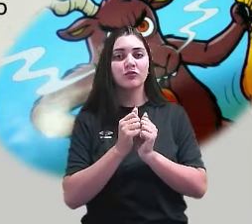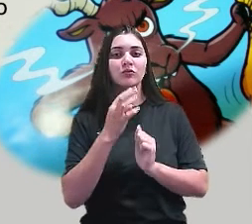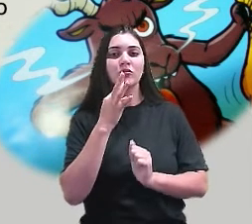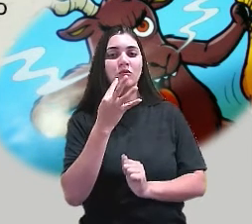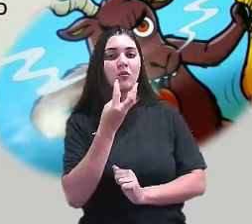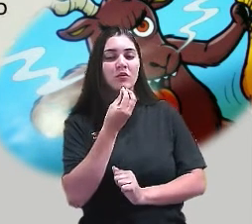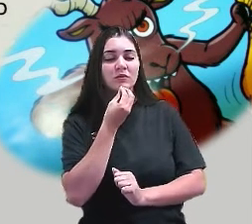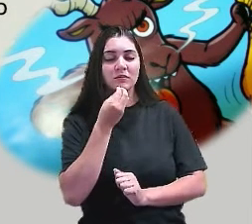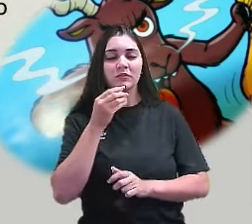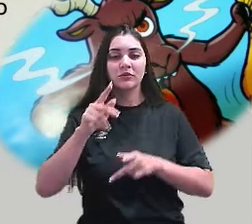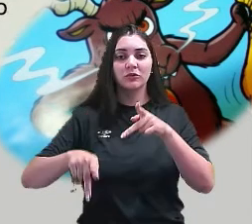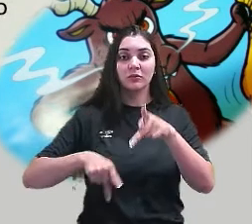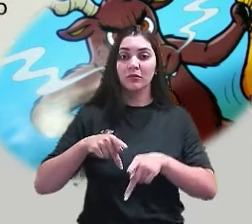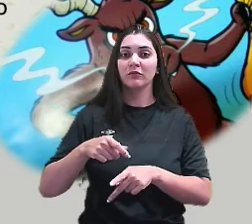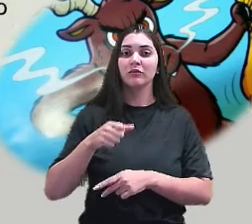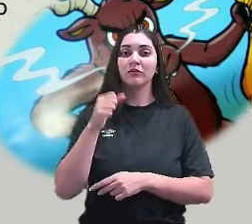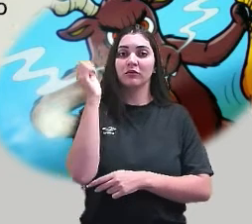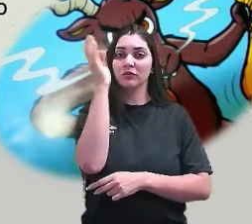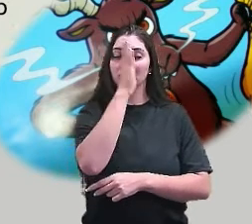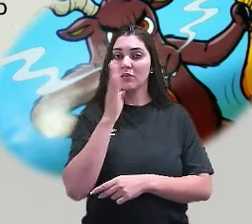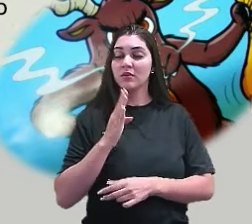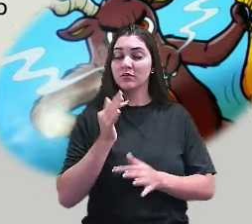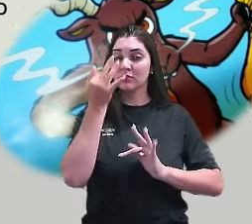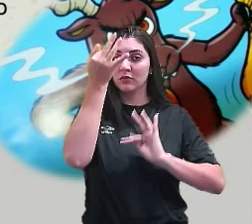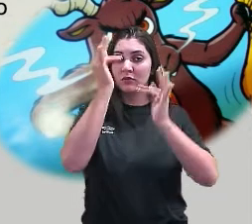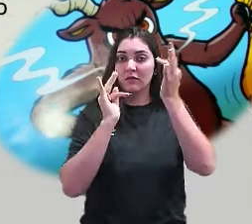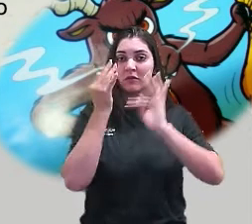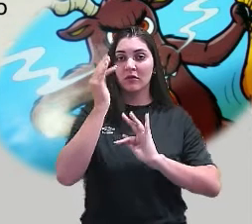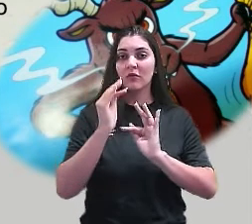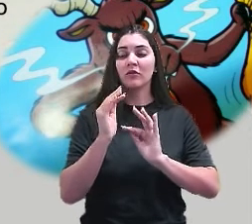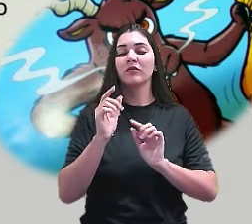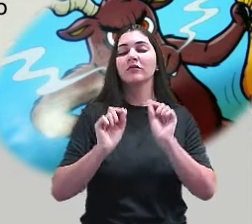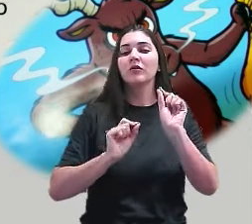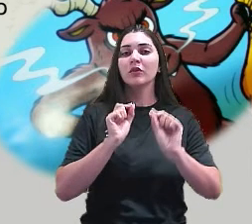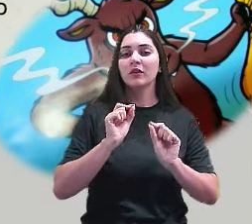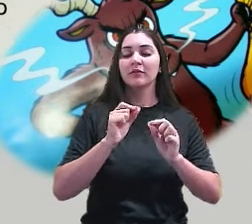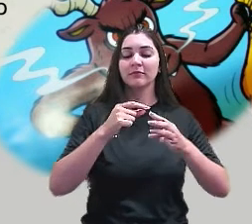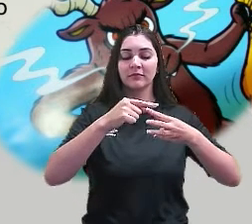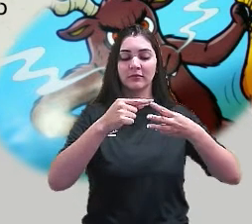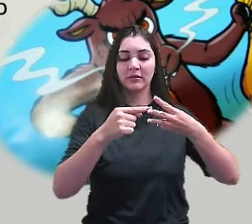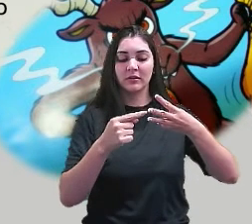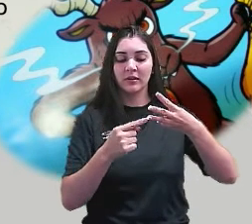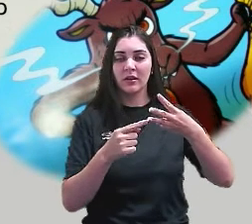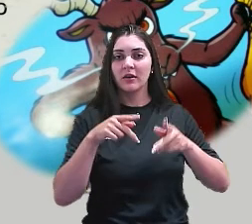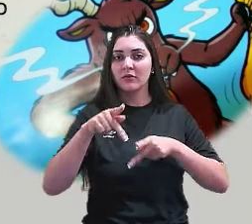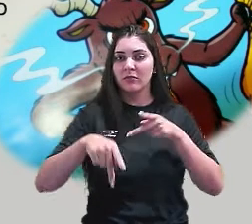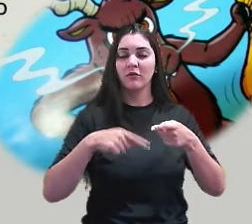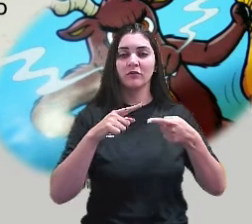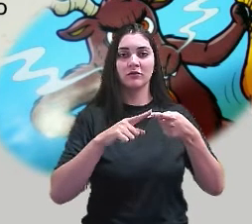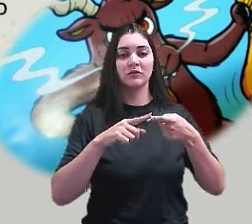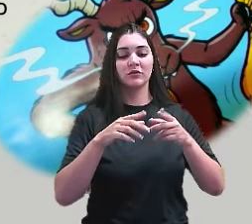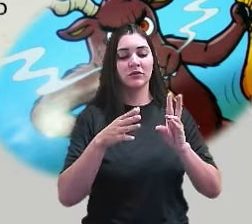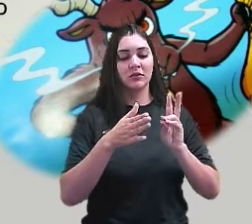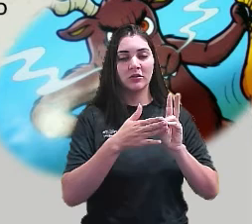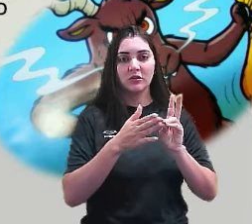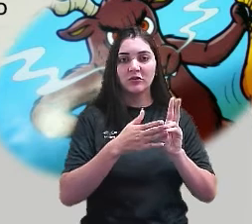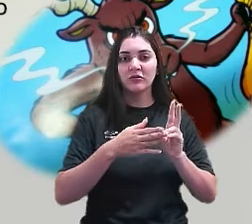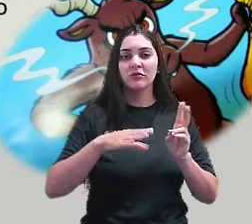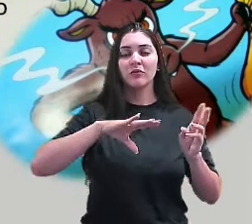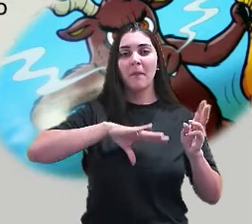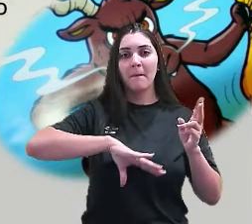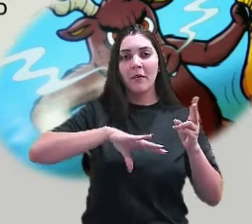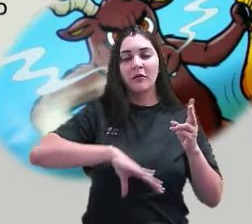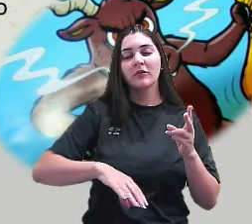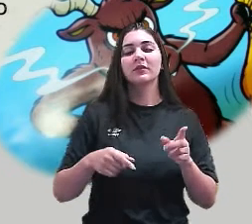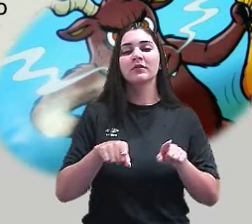povo. No Brasil, o folclore foi resultado da união de três povos, indígenas, portugueses e africanos,